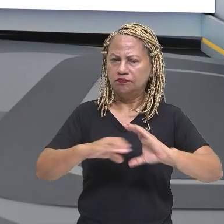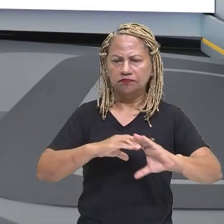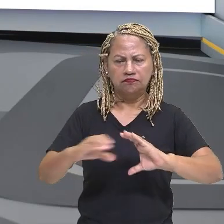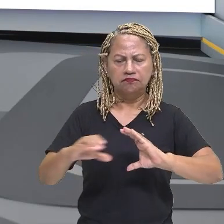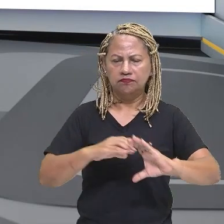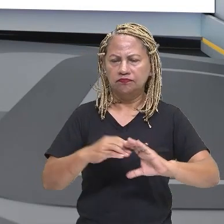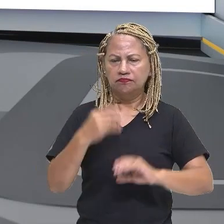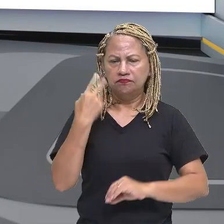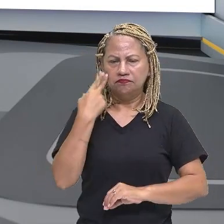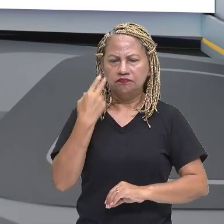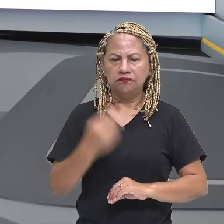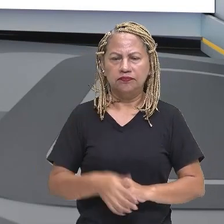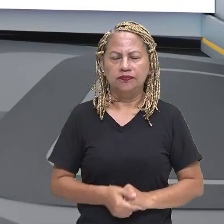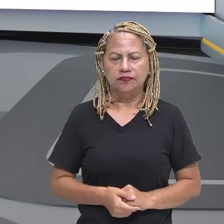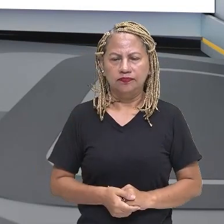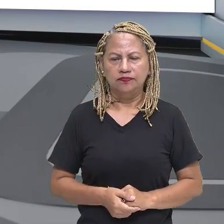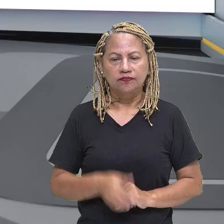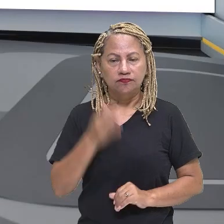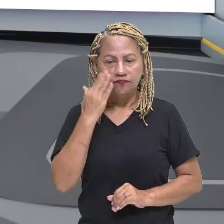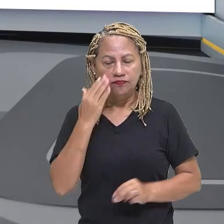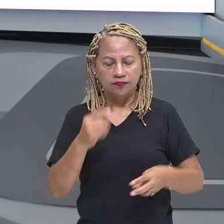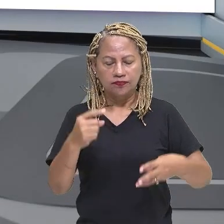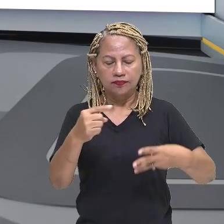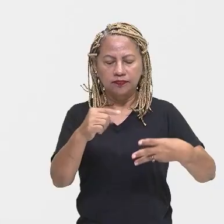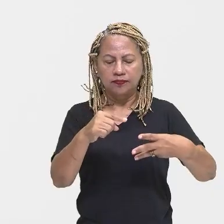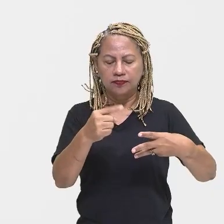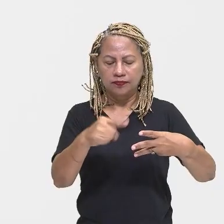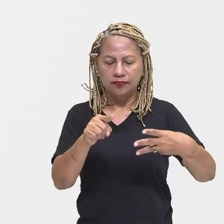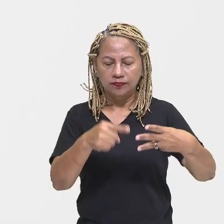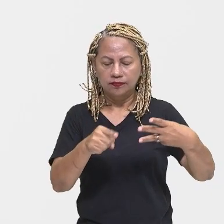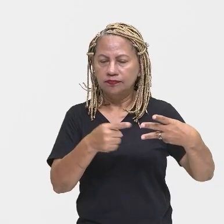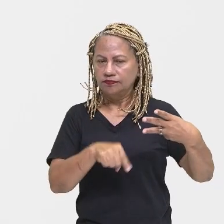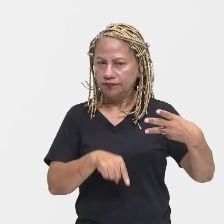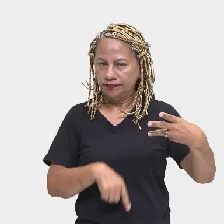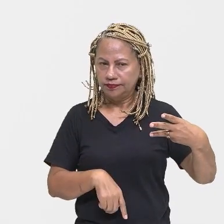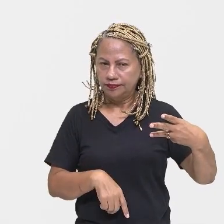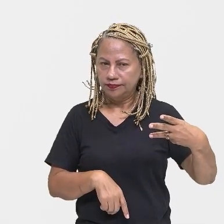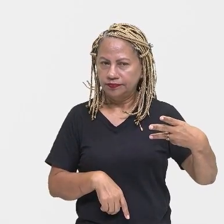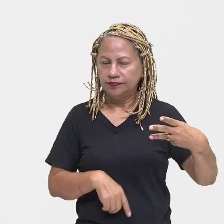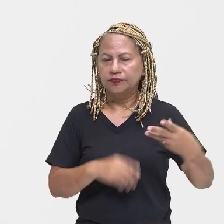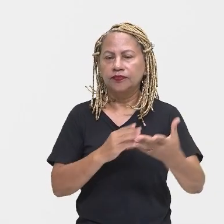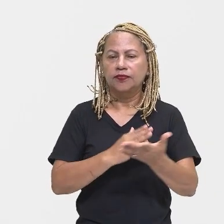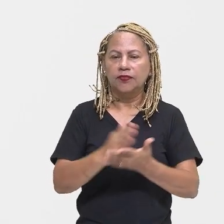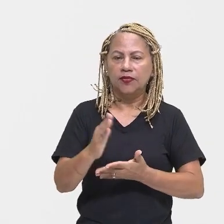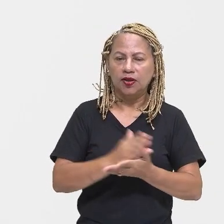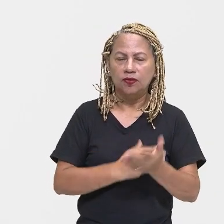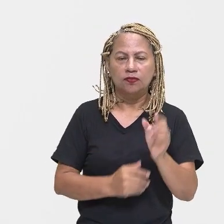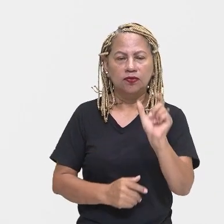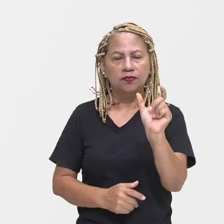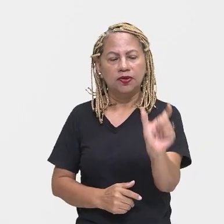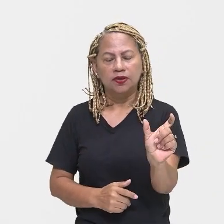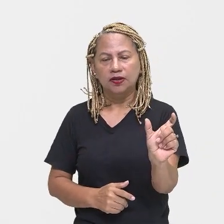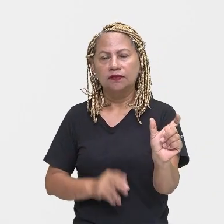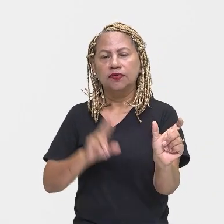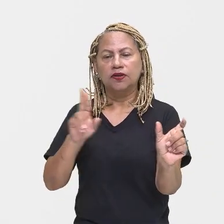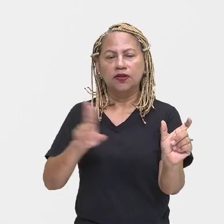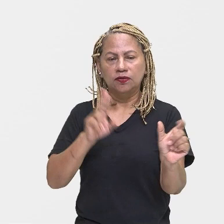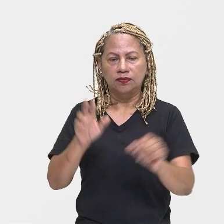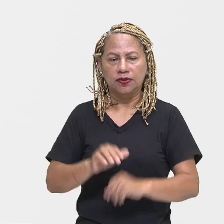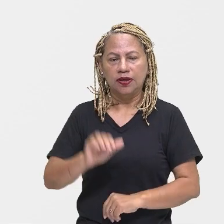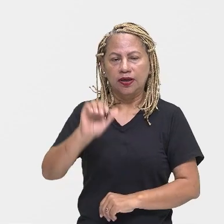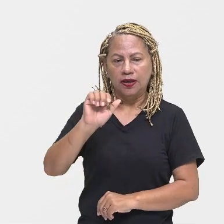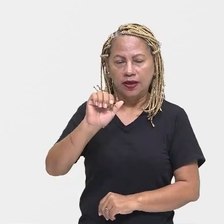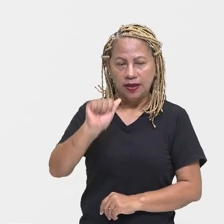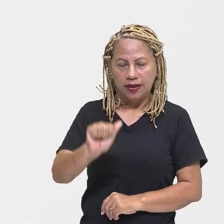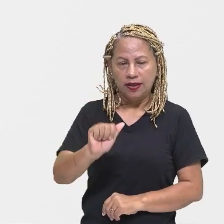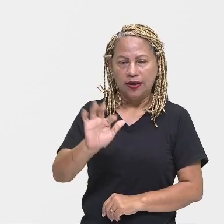olhar, então, cada um desses aspectos. O primeiro aspecto, alguns termos utilizados pelos games.